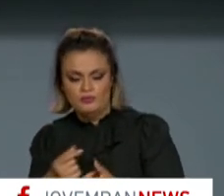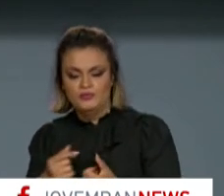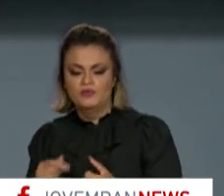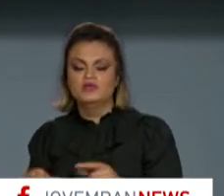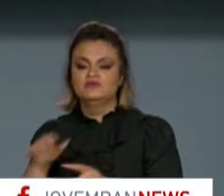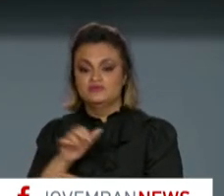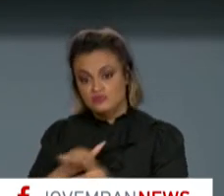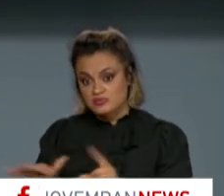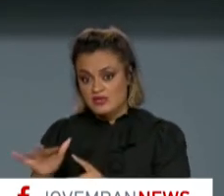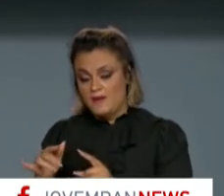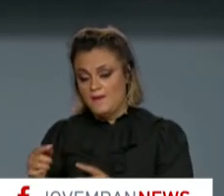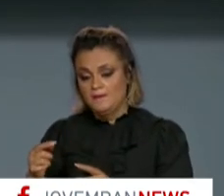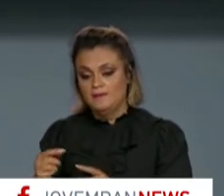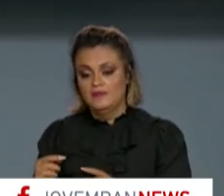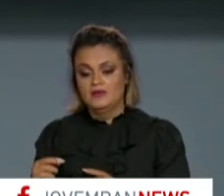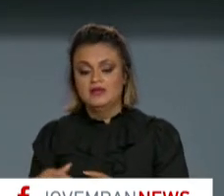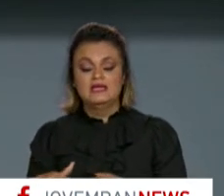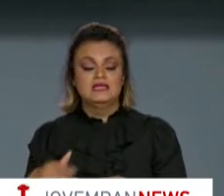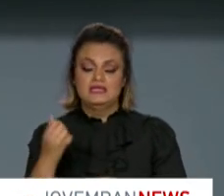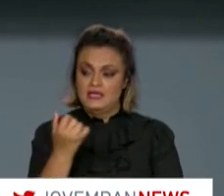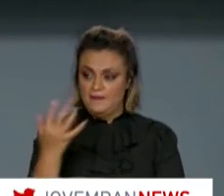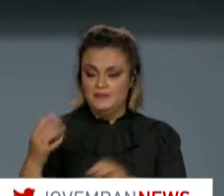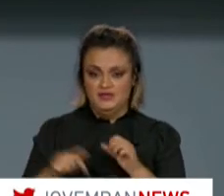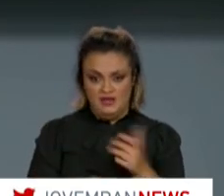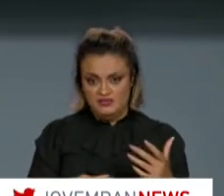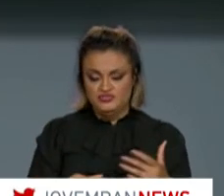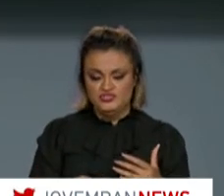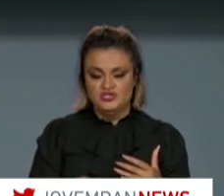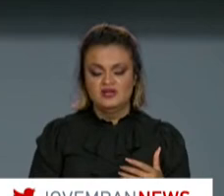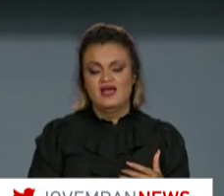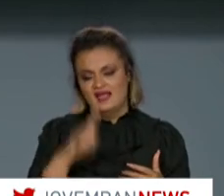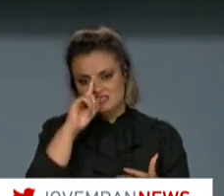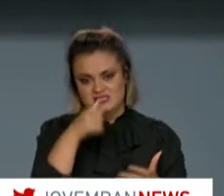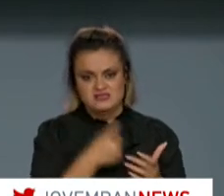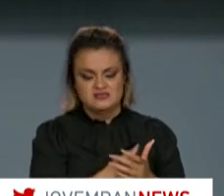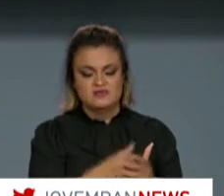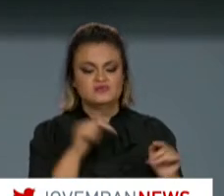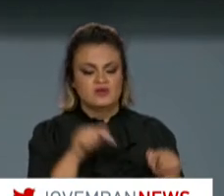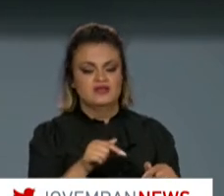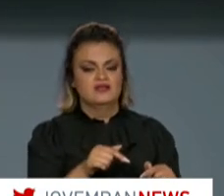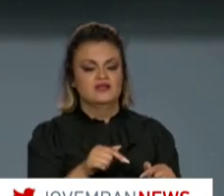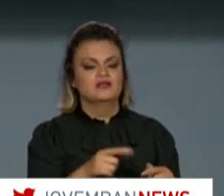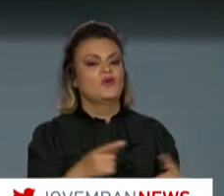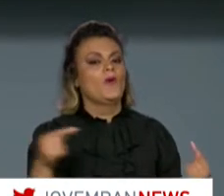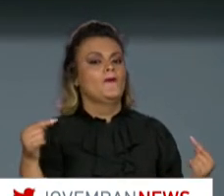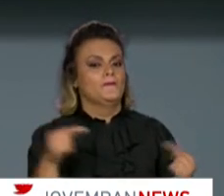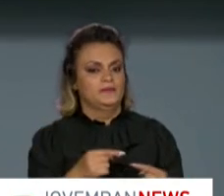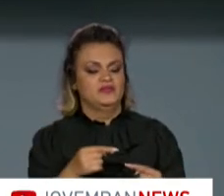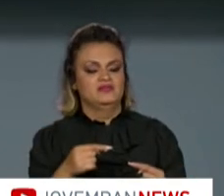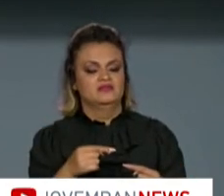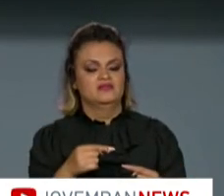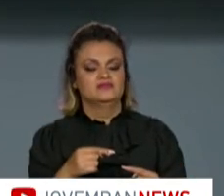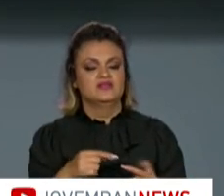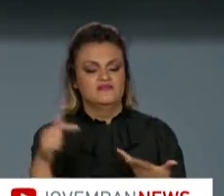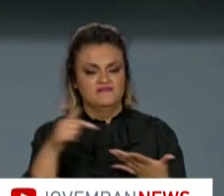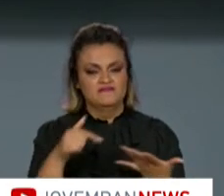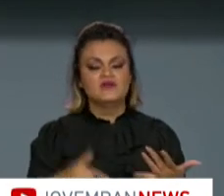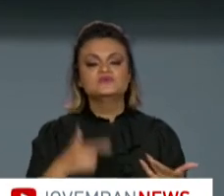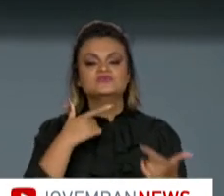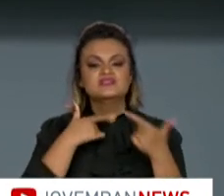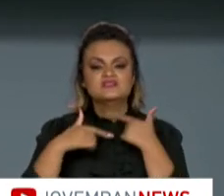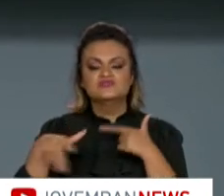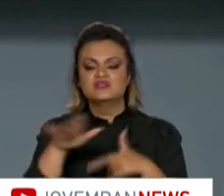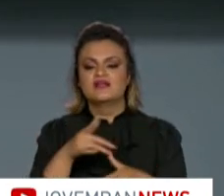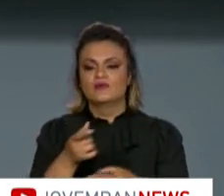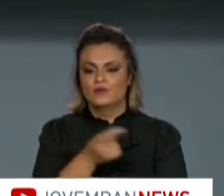de vista social, quanto do ponto de vista ambiental, essa medida vai ao encontro, né, dos desejos da